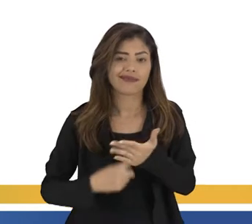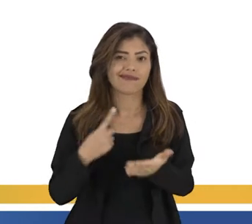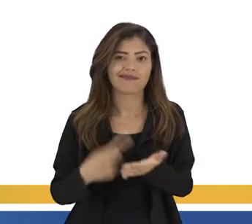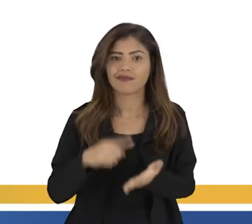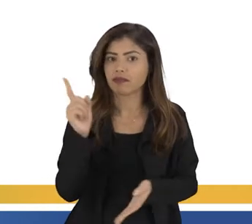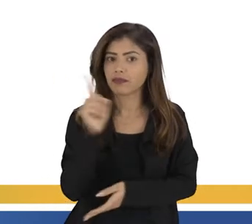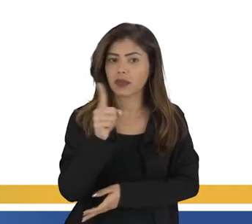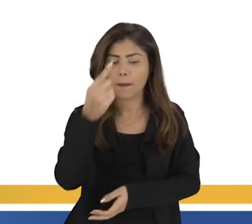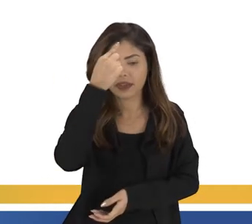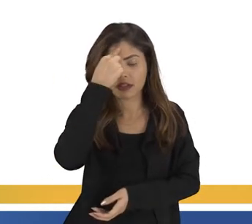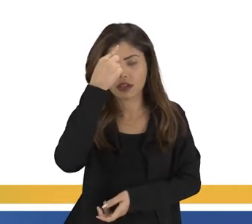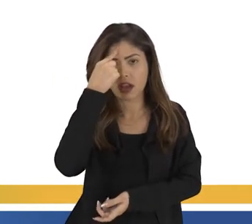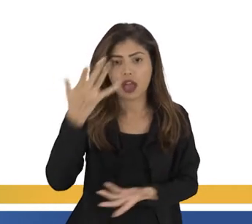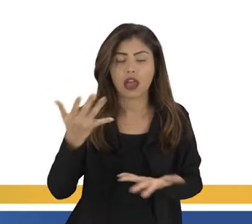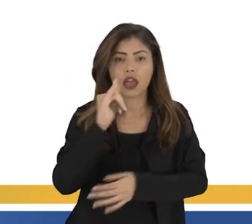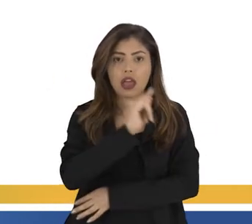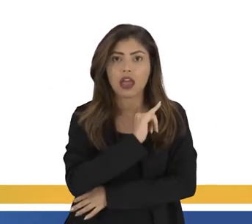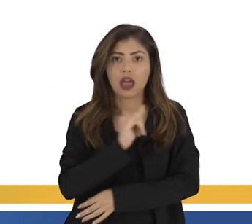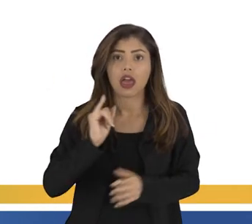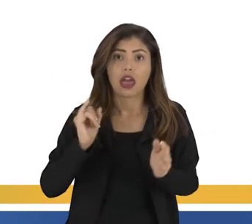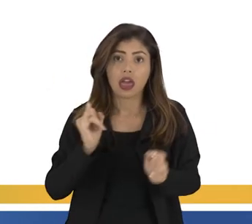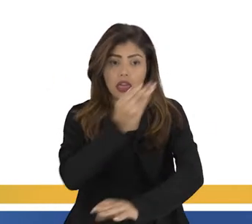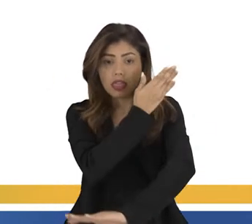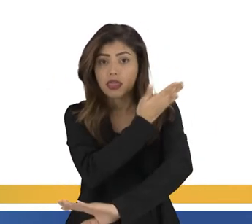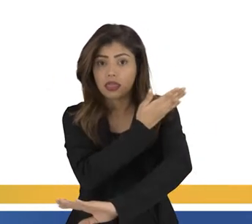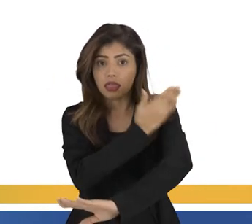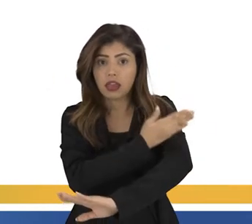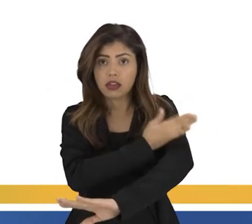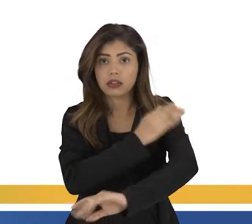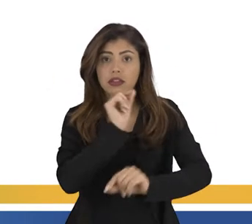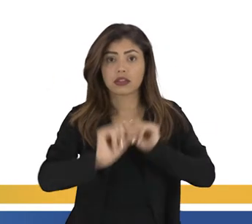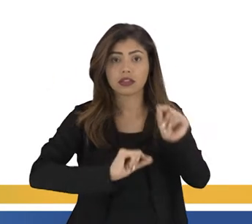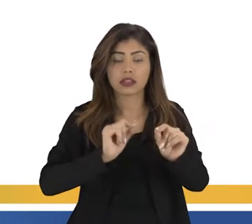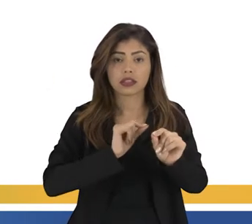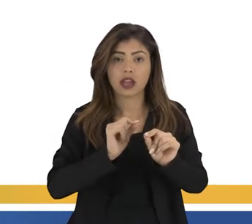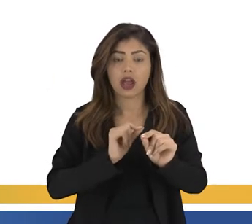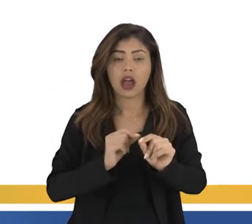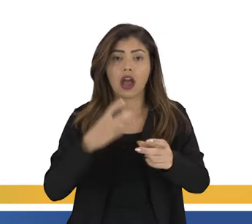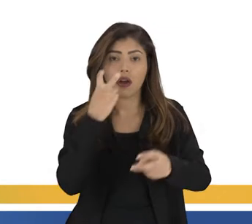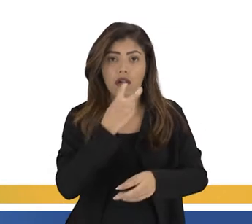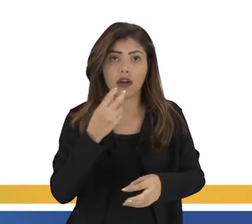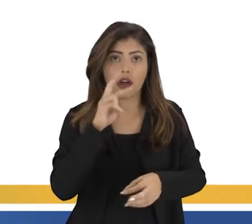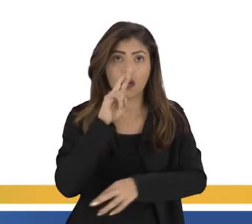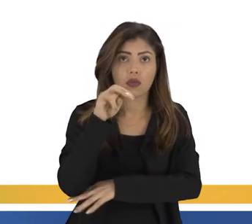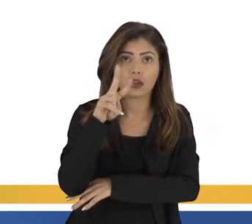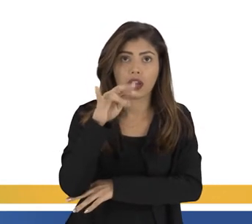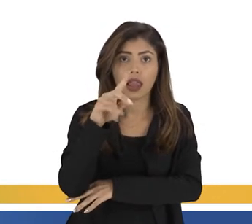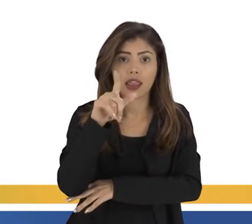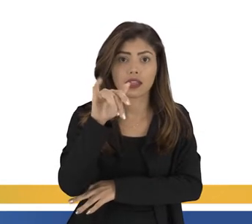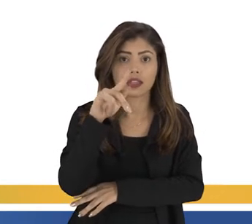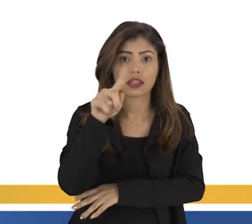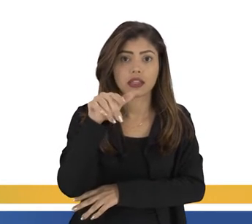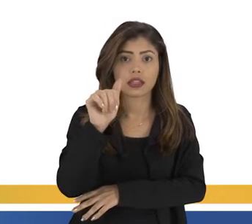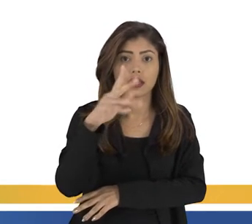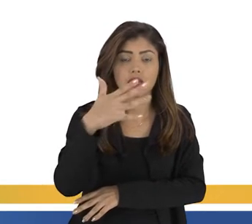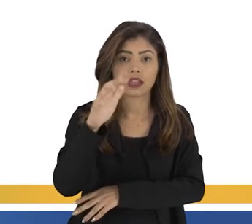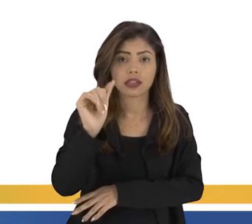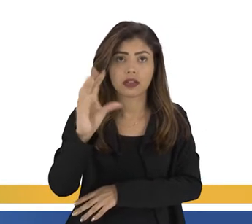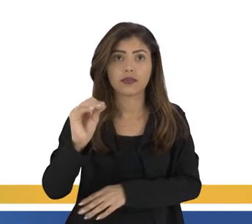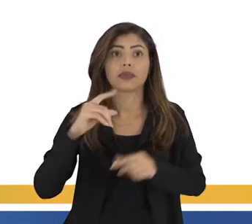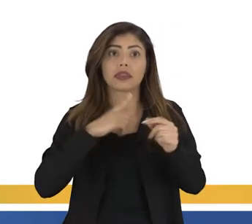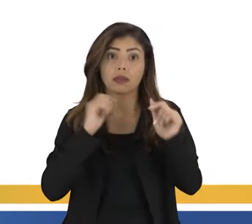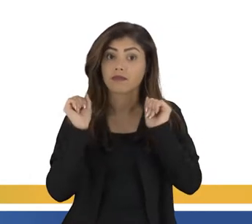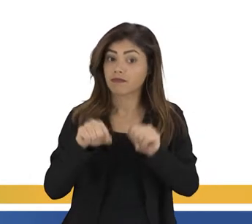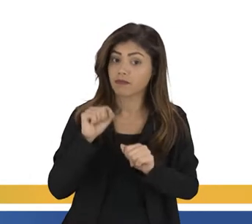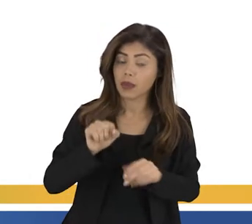correto nós pensarmos que a idade média ela foi marcada totalmente pela ruralização na realidade nós tivemos sim